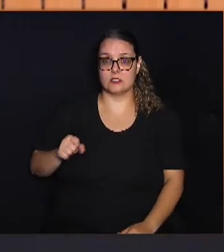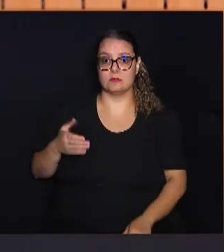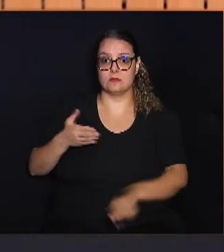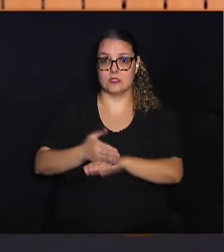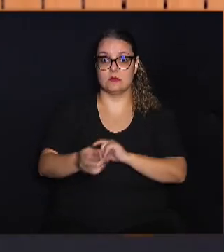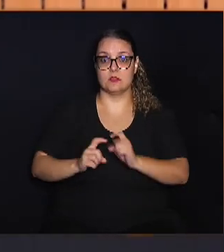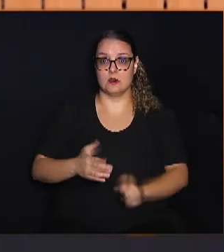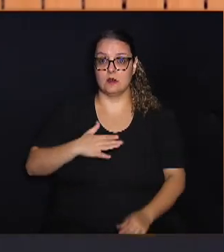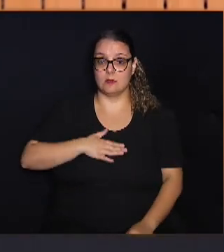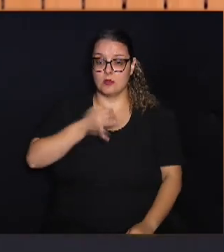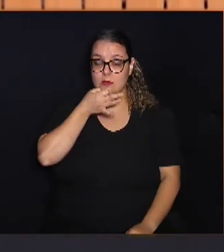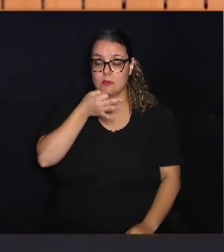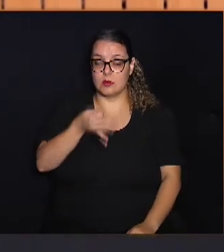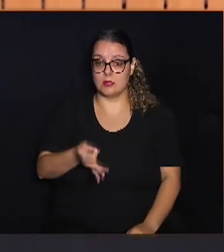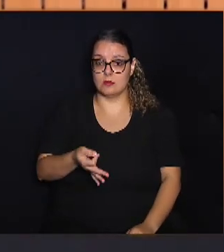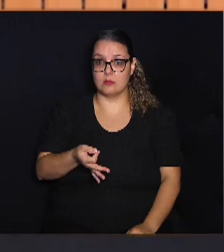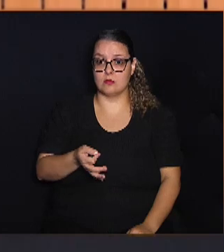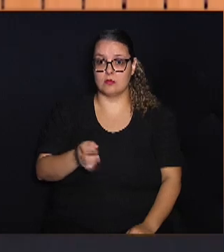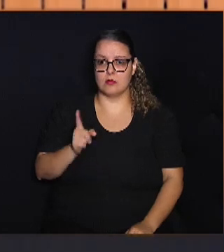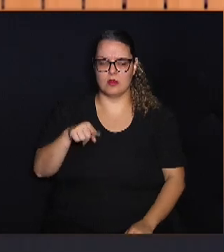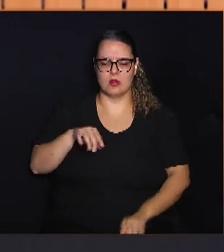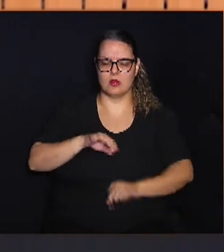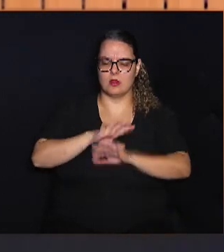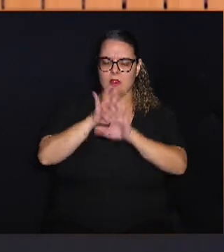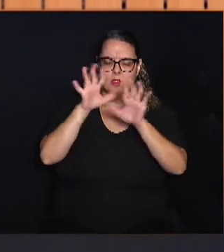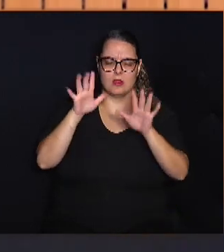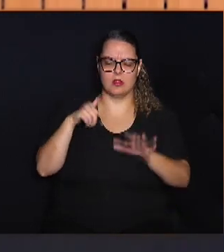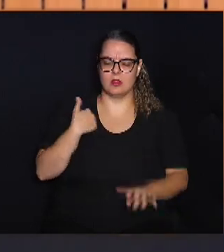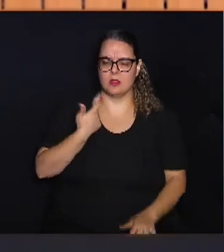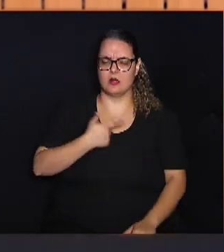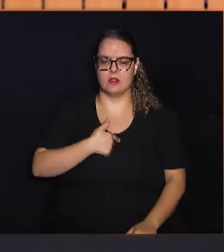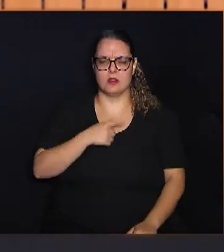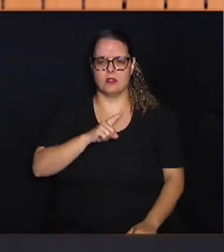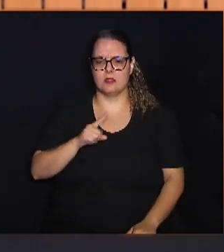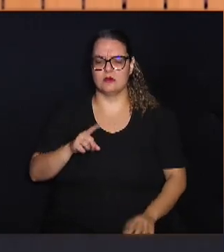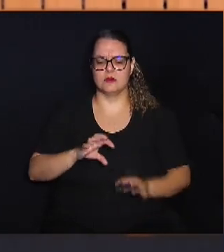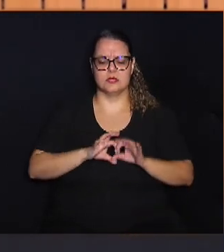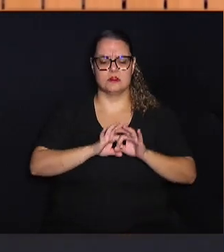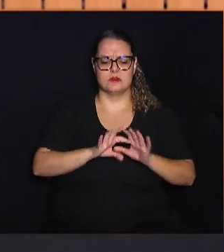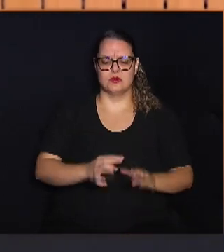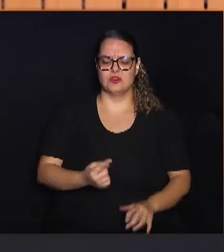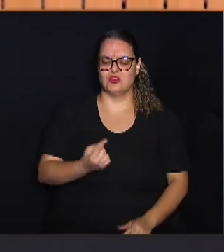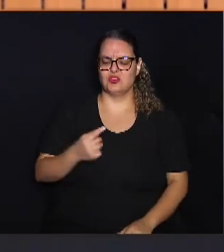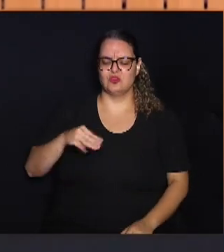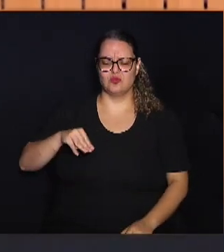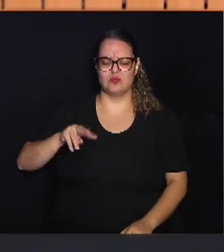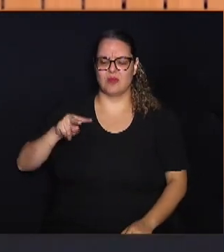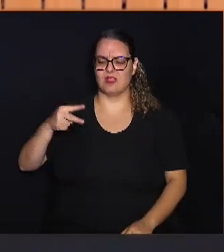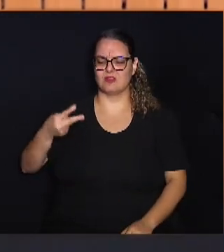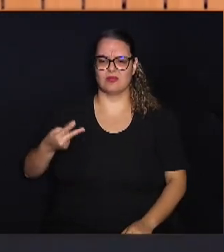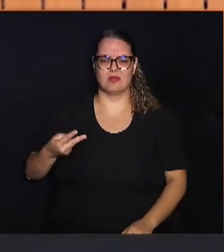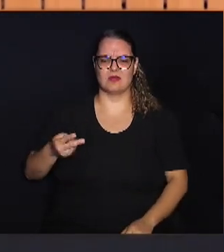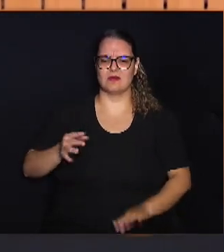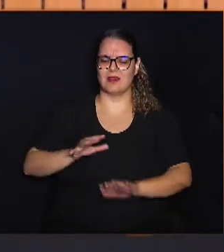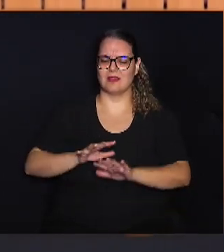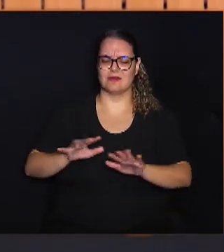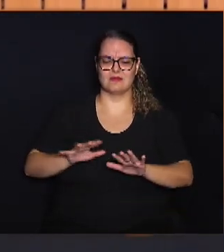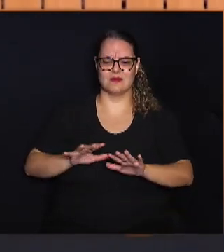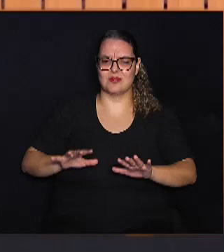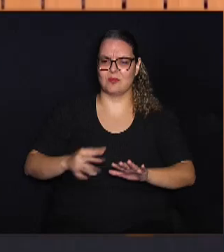opinião é muito clara. Nós não devemos abrir mão de 1 metro quadrado de patrimônio